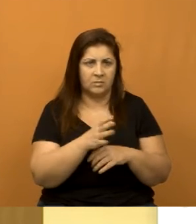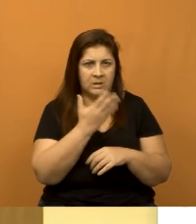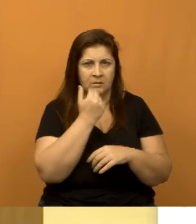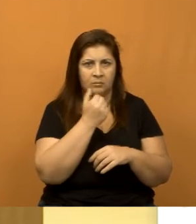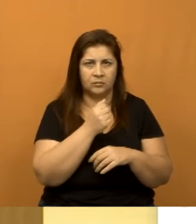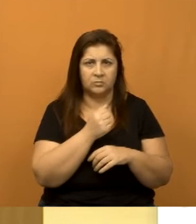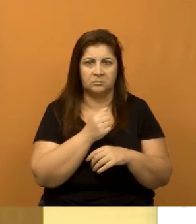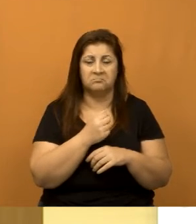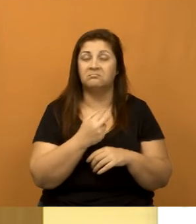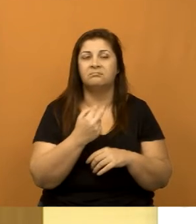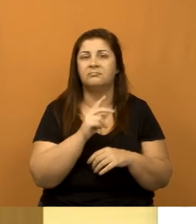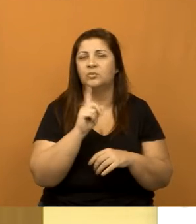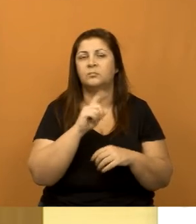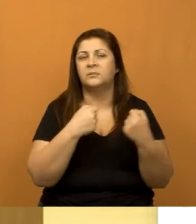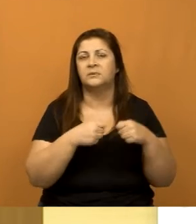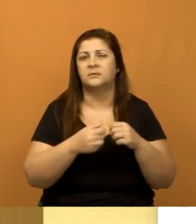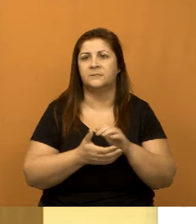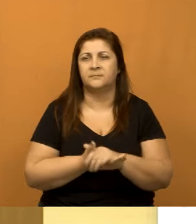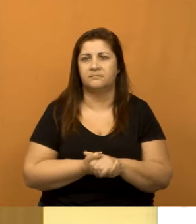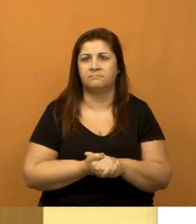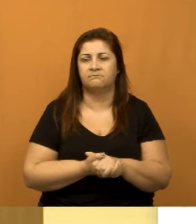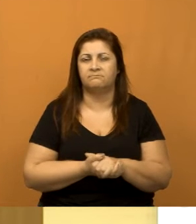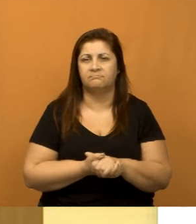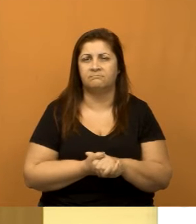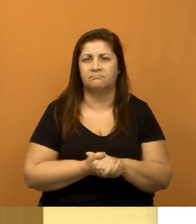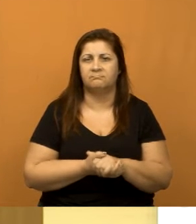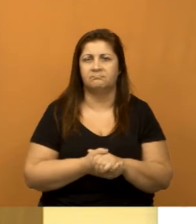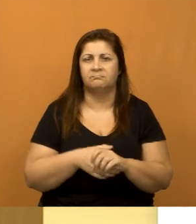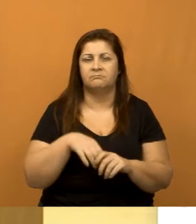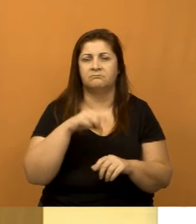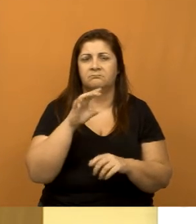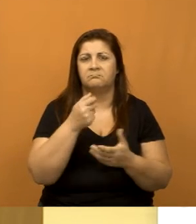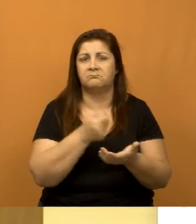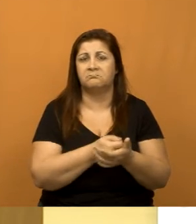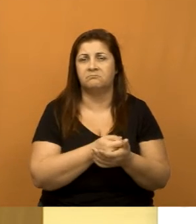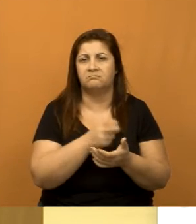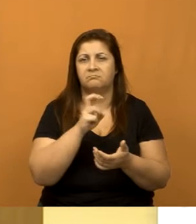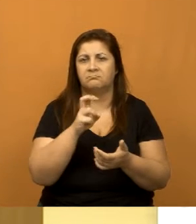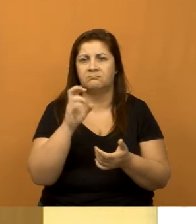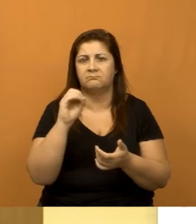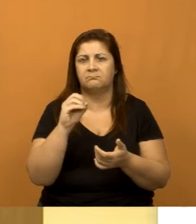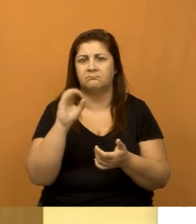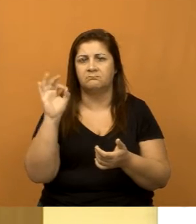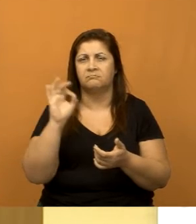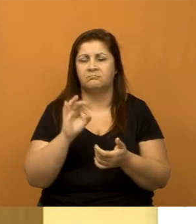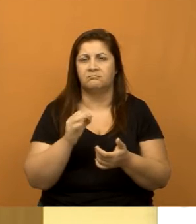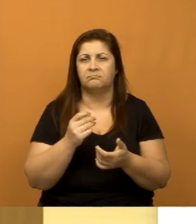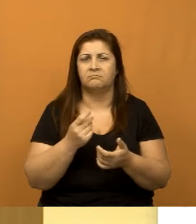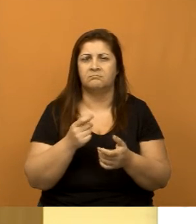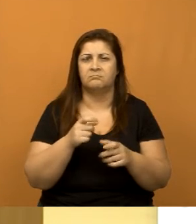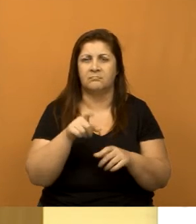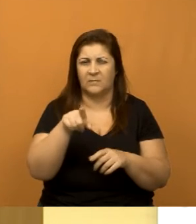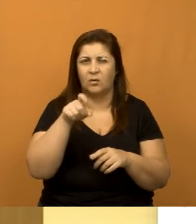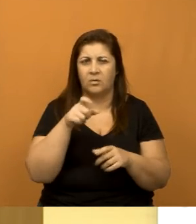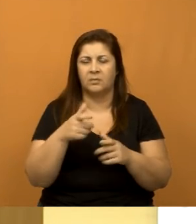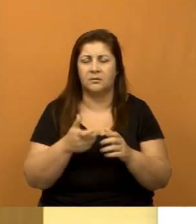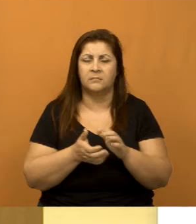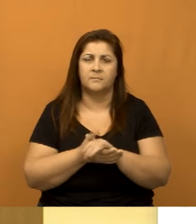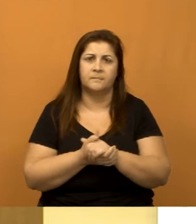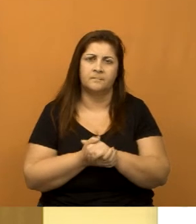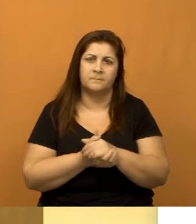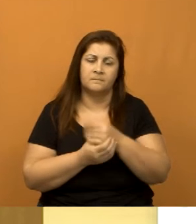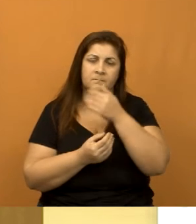o empregador não dá, ele simplesmente paga 50% a mais que aquela hora de trabalho. Olha que ponto que nós